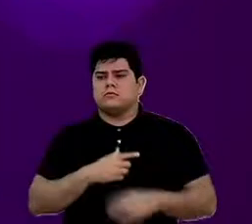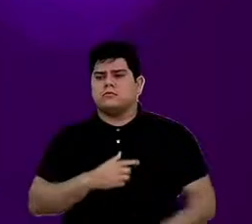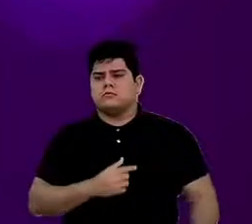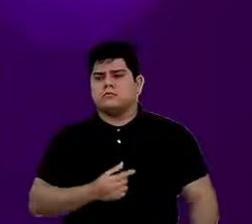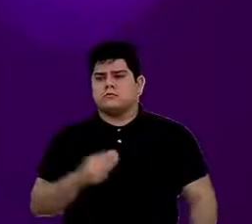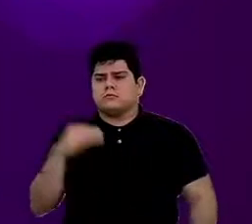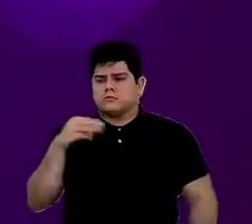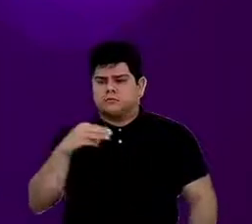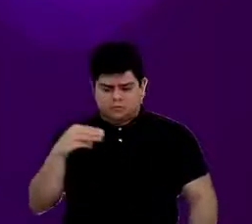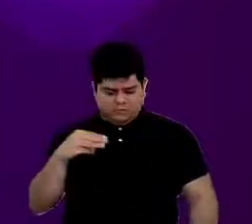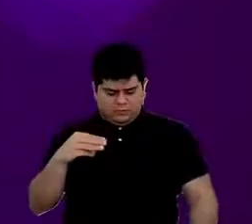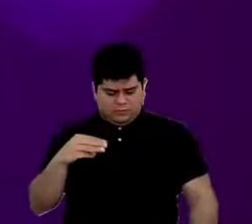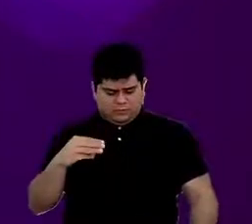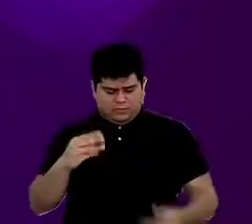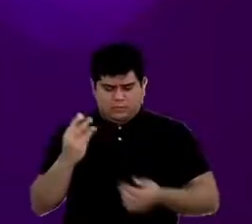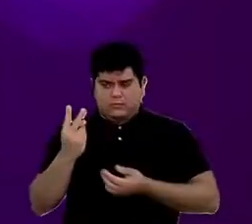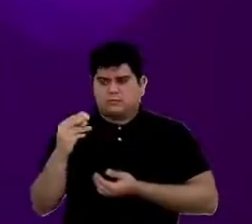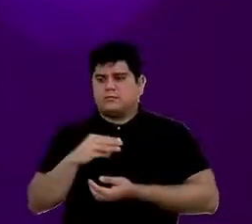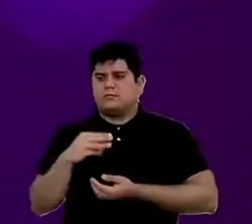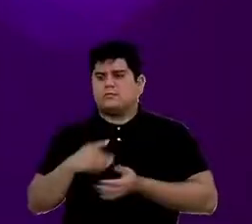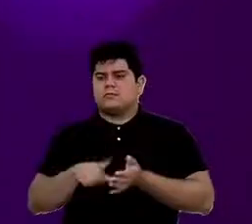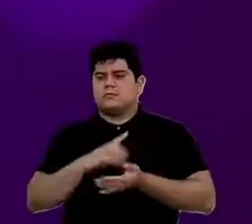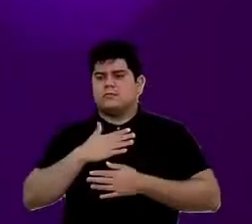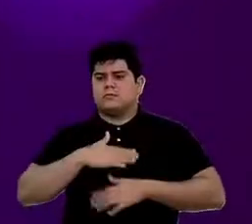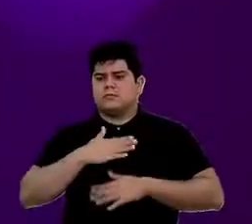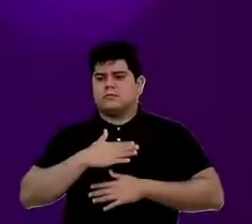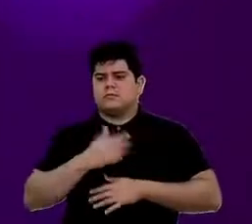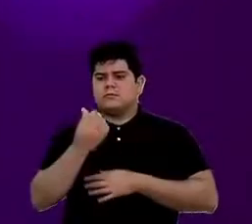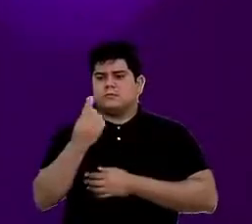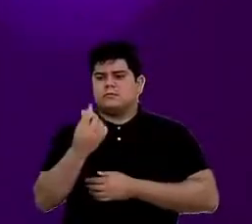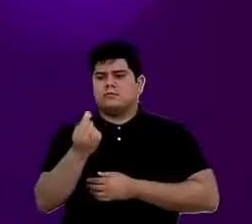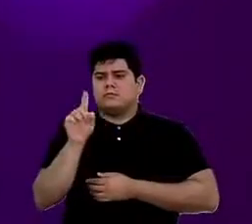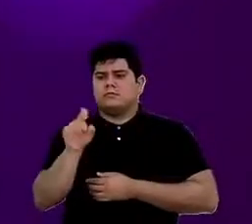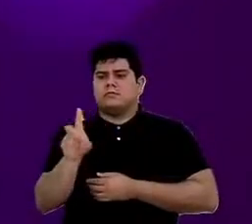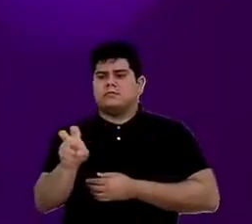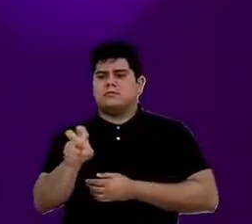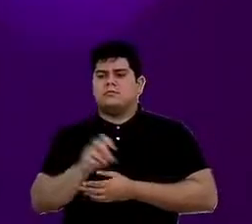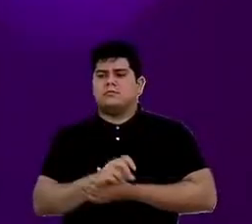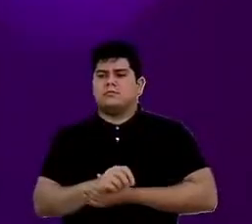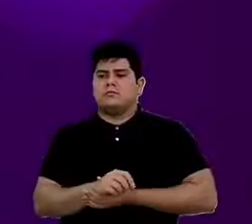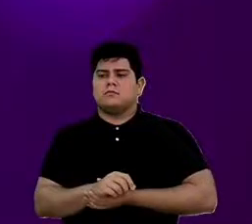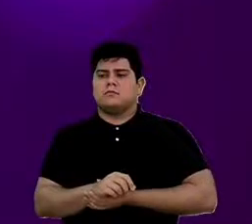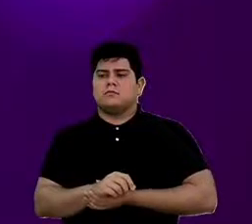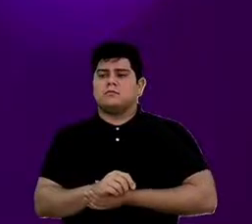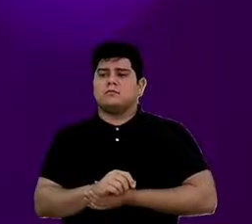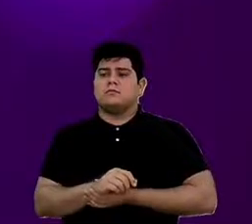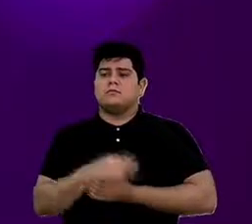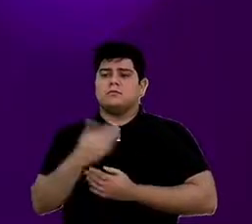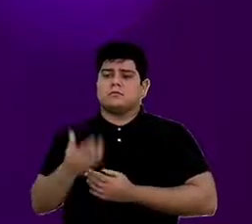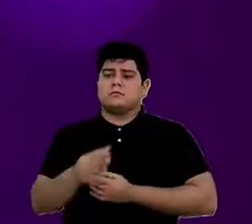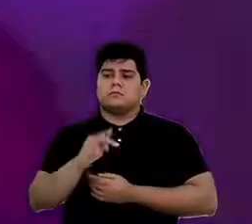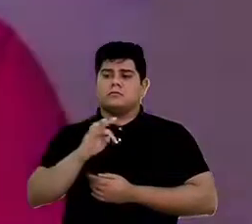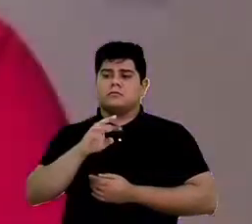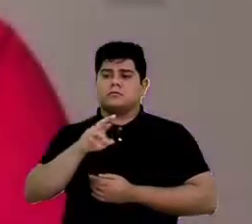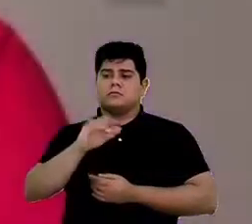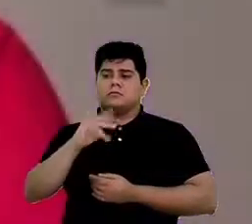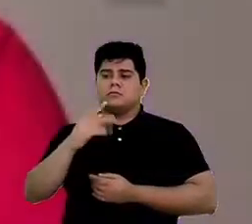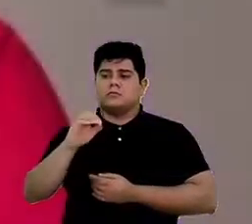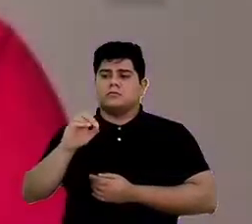poucos minutinhos aí antes do nosso intervalo, que vai ser às 16h15. Então, com relação ao triple rollout, a